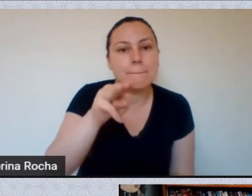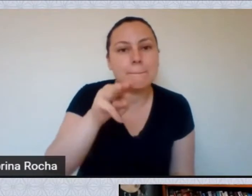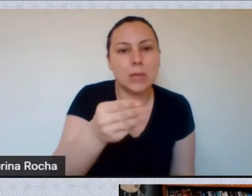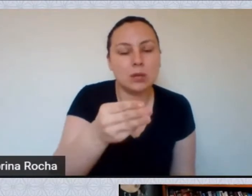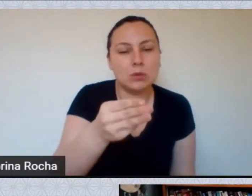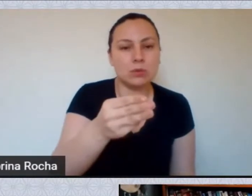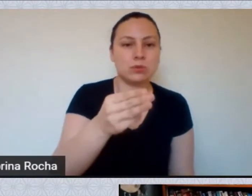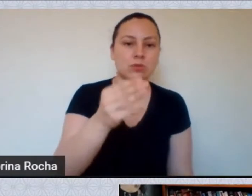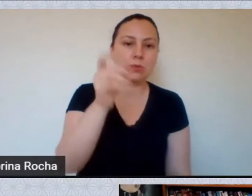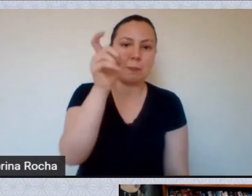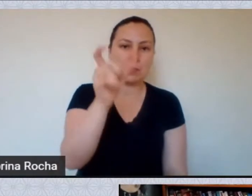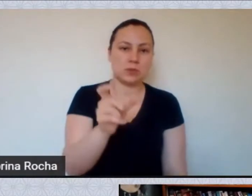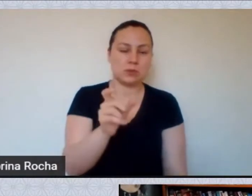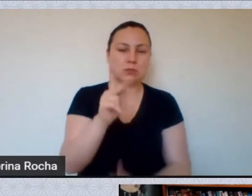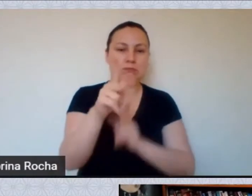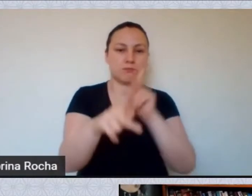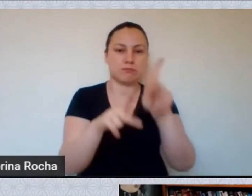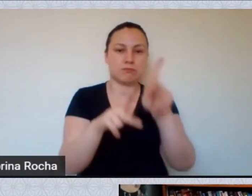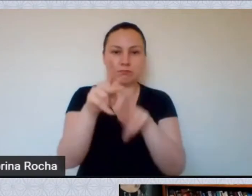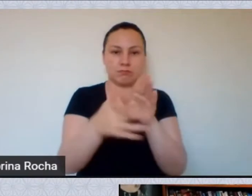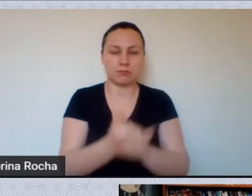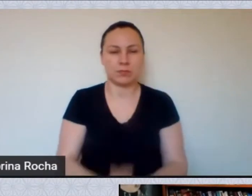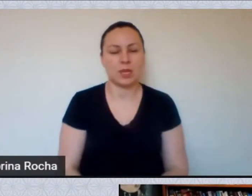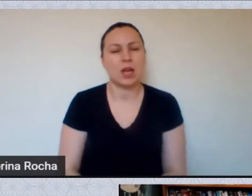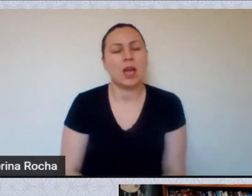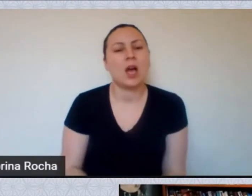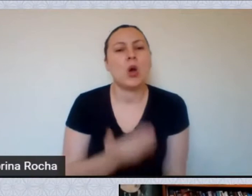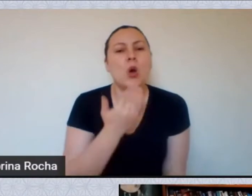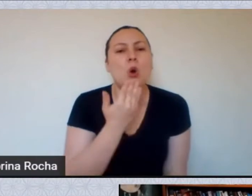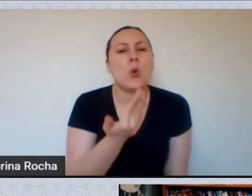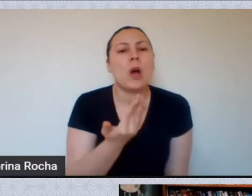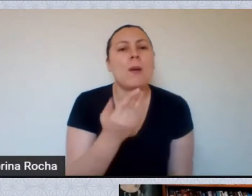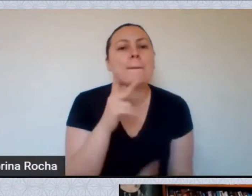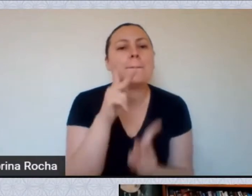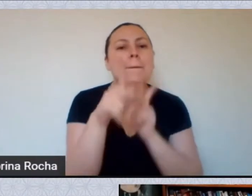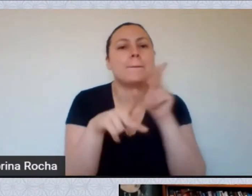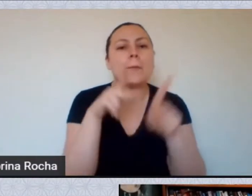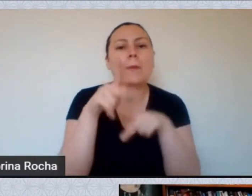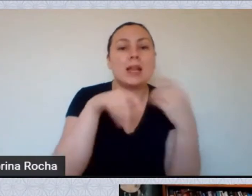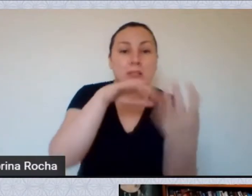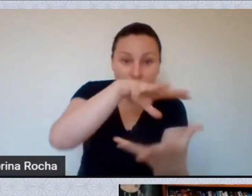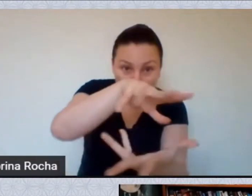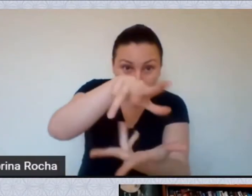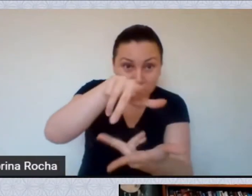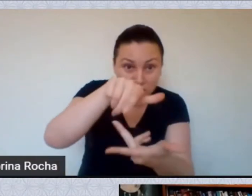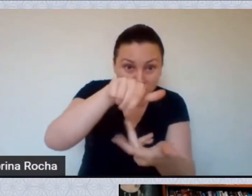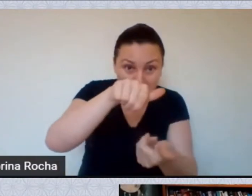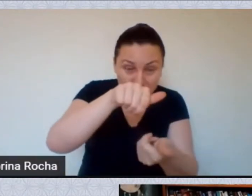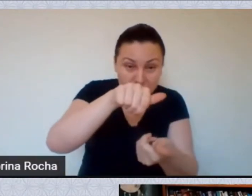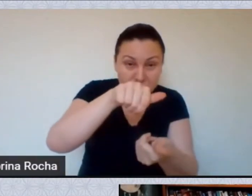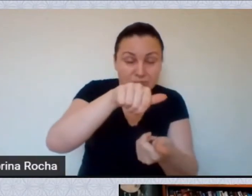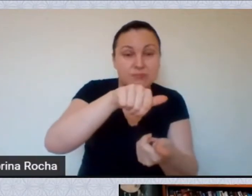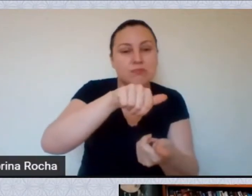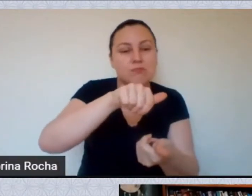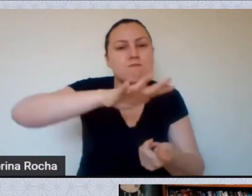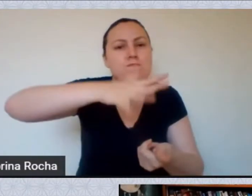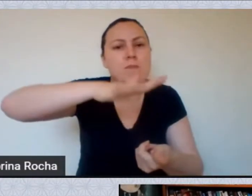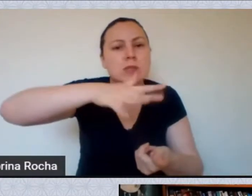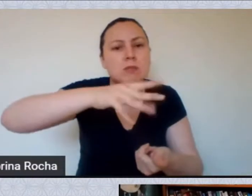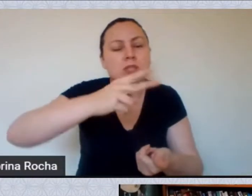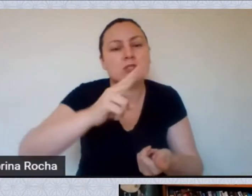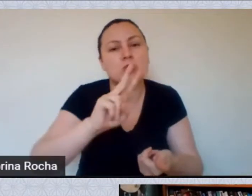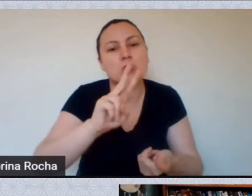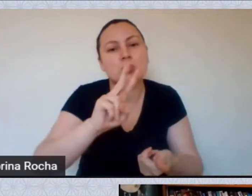de pessoas. Qual era a população da Terra em 1918? Mais ou menos, números redondos, 2 bilhões.